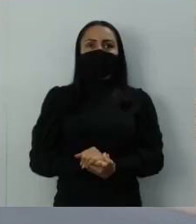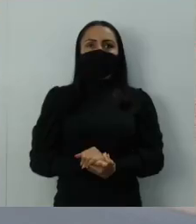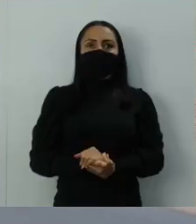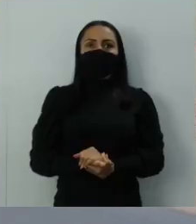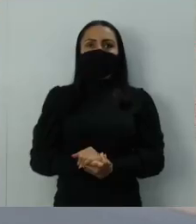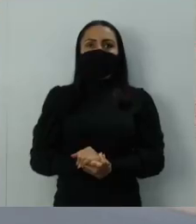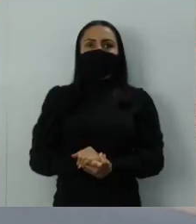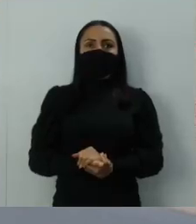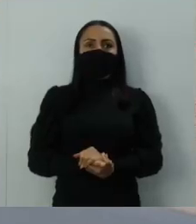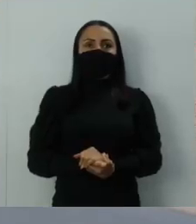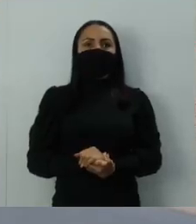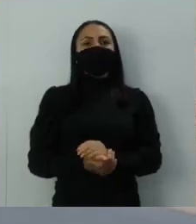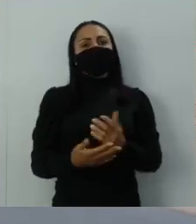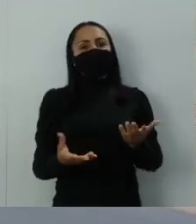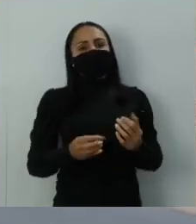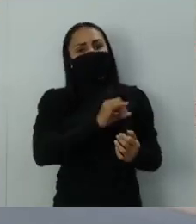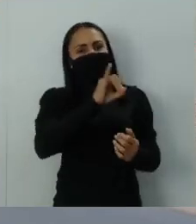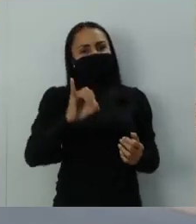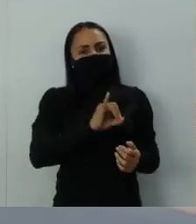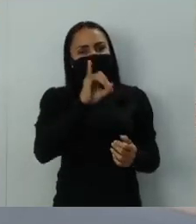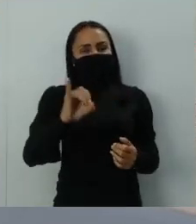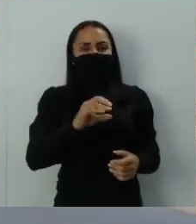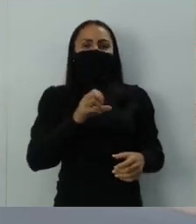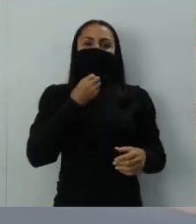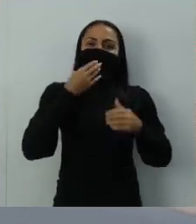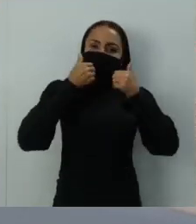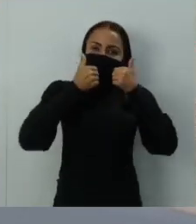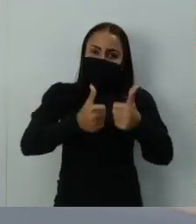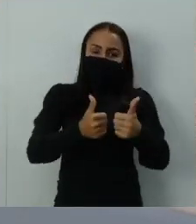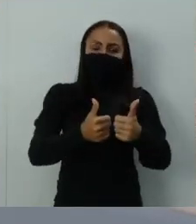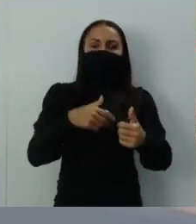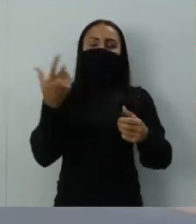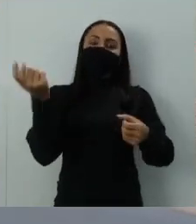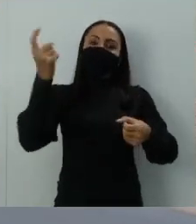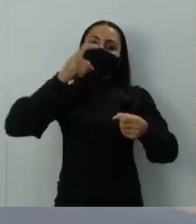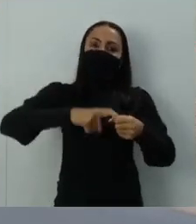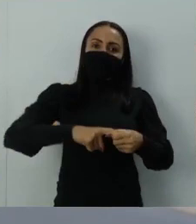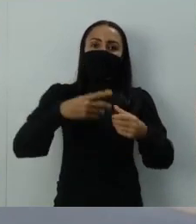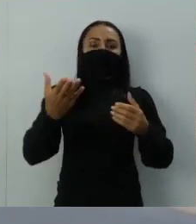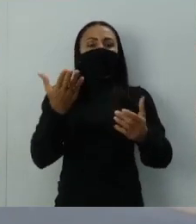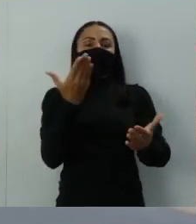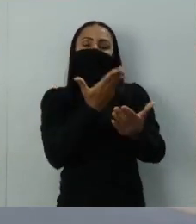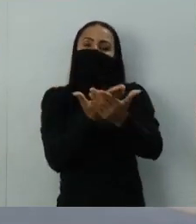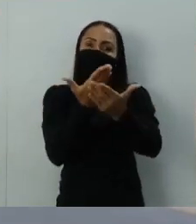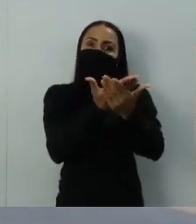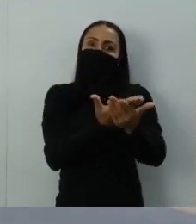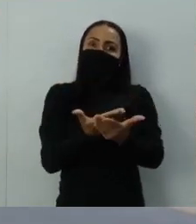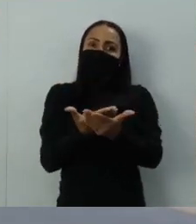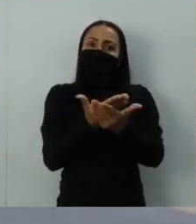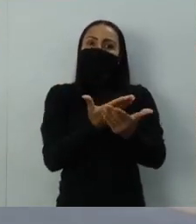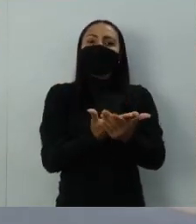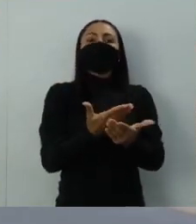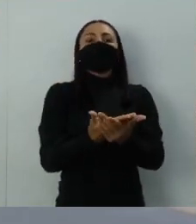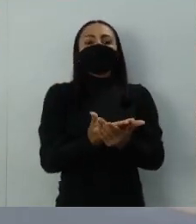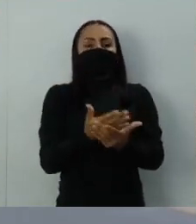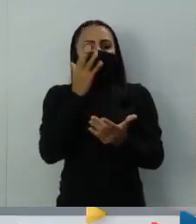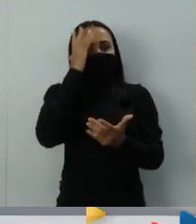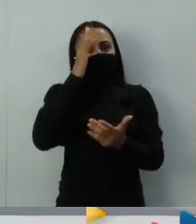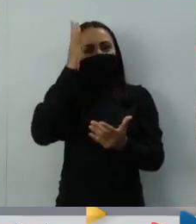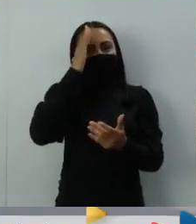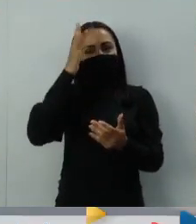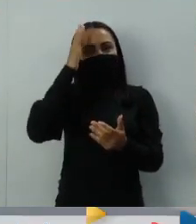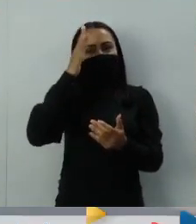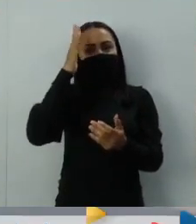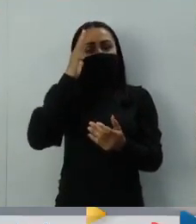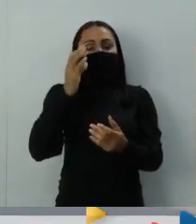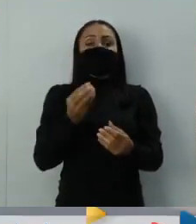E aí galera, tudo bom? Estamos de volta para mais um ciclo de estudos filosóficos. Como foi aí o